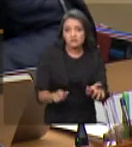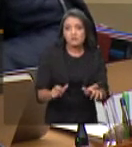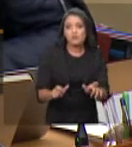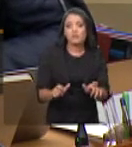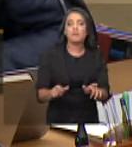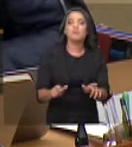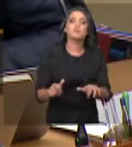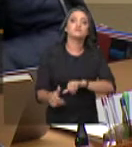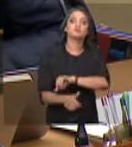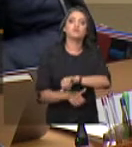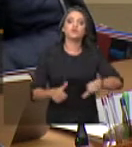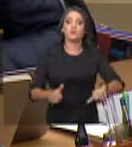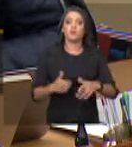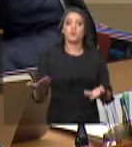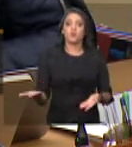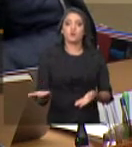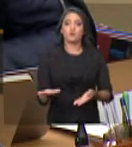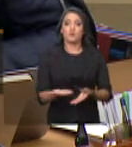originária